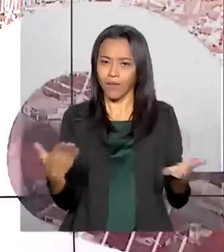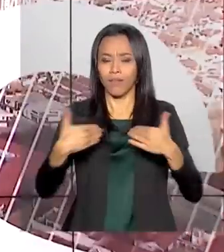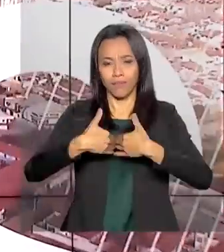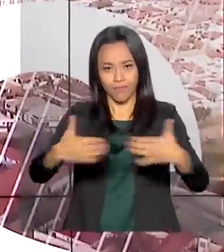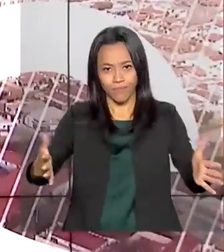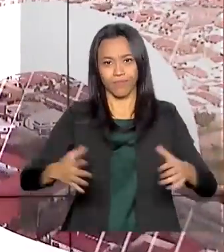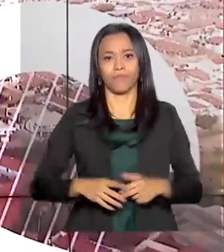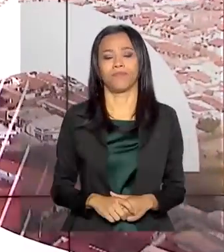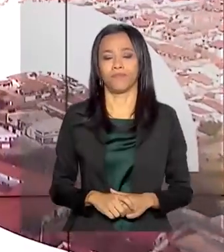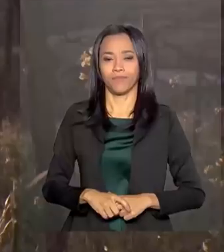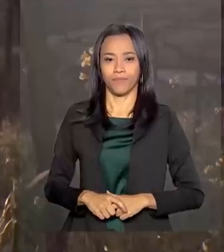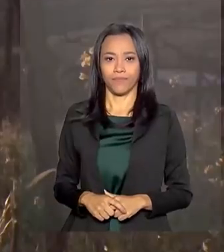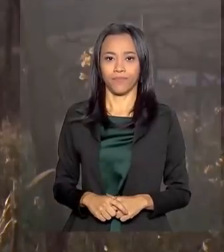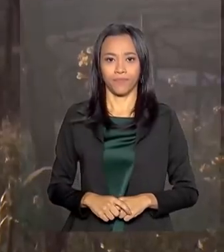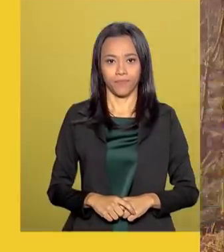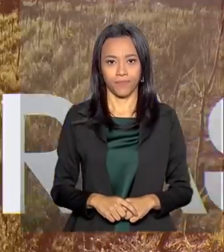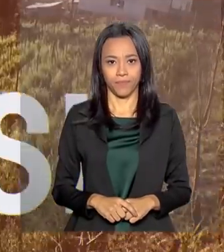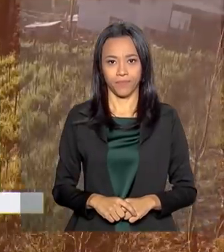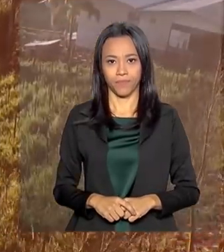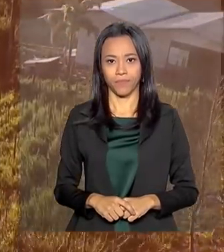está no ar